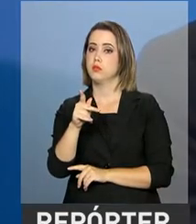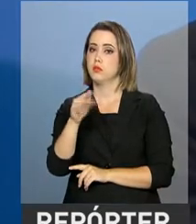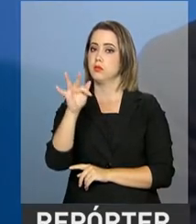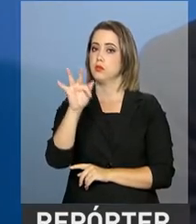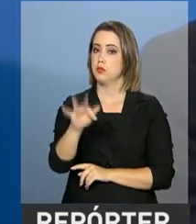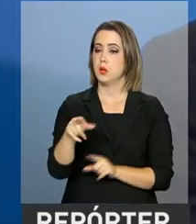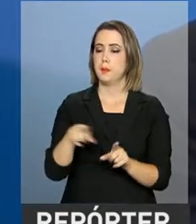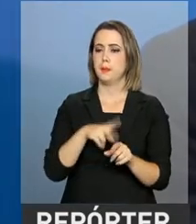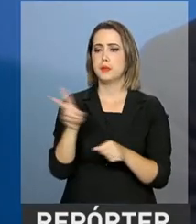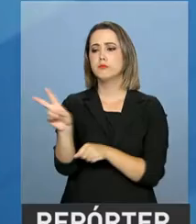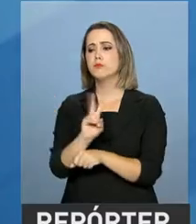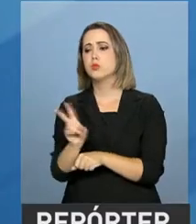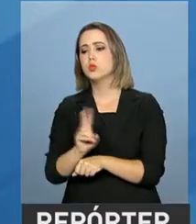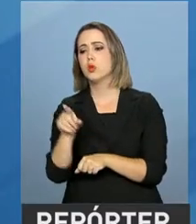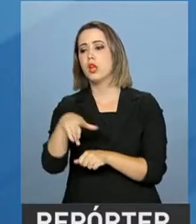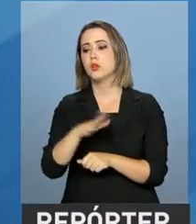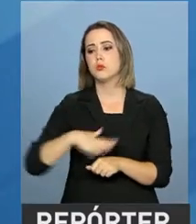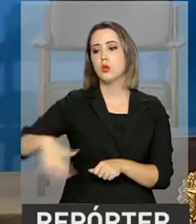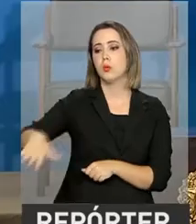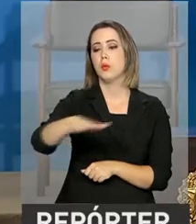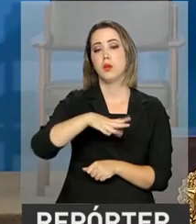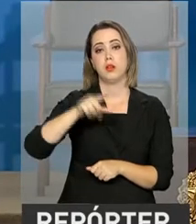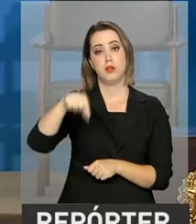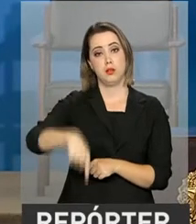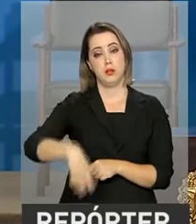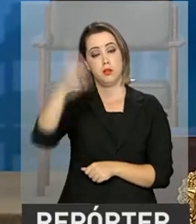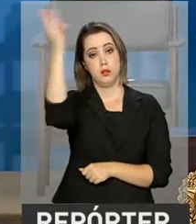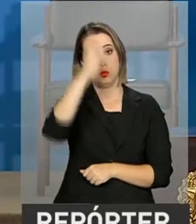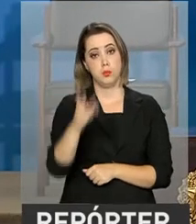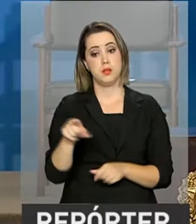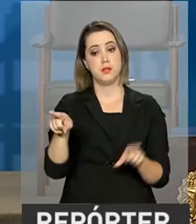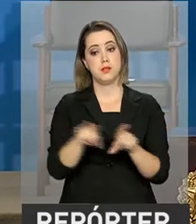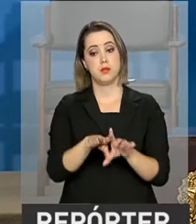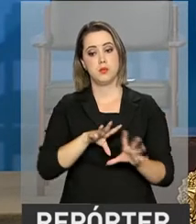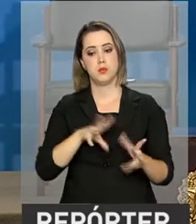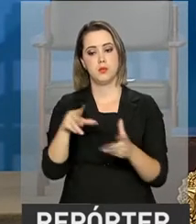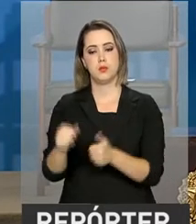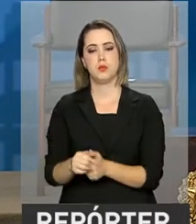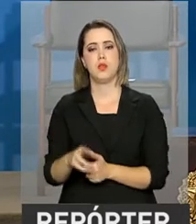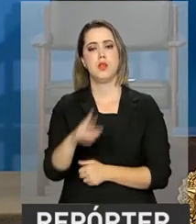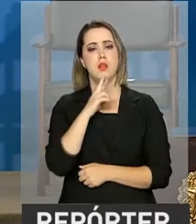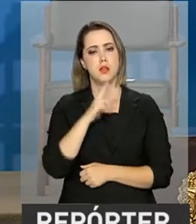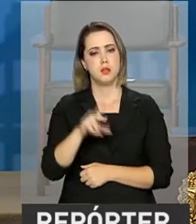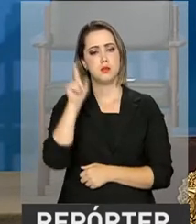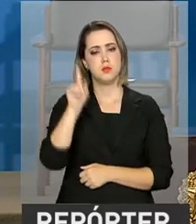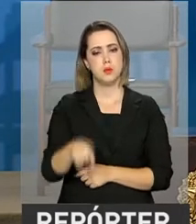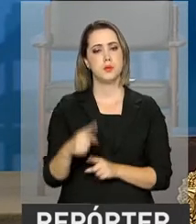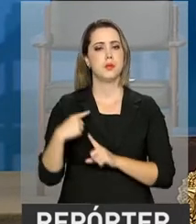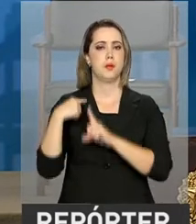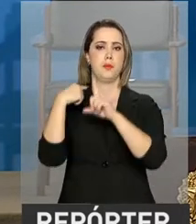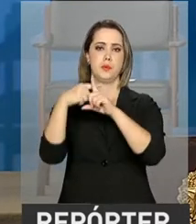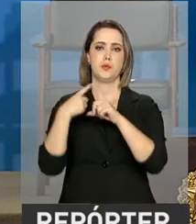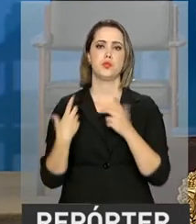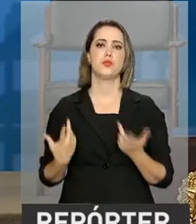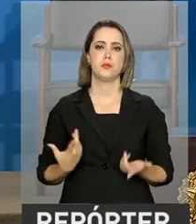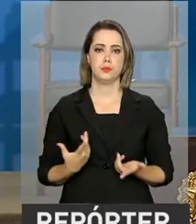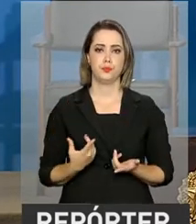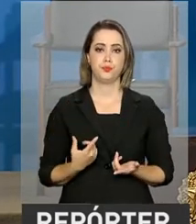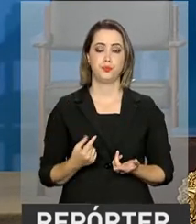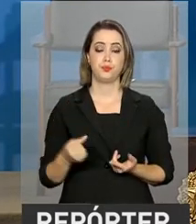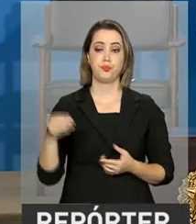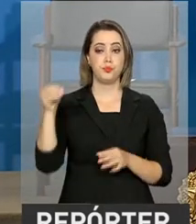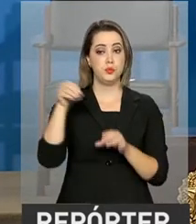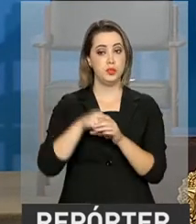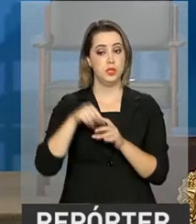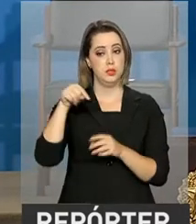tanto o mercado interno quanto externo e para ele os resultados têm sido positivas a quinzenalmente com as